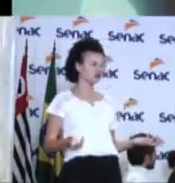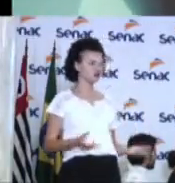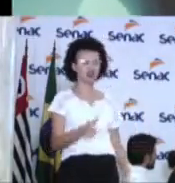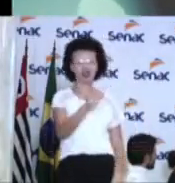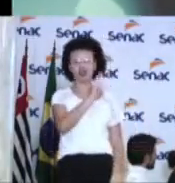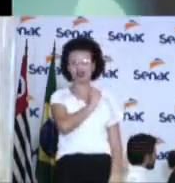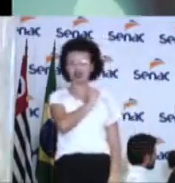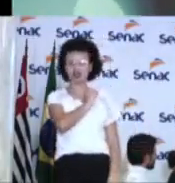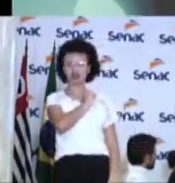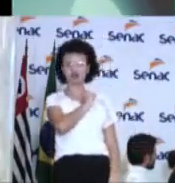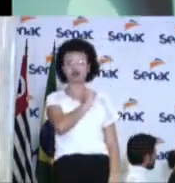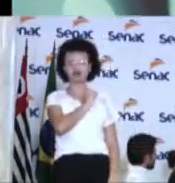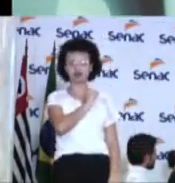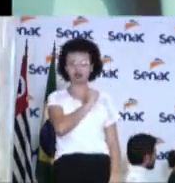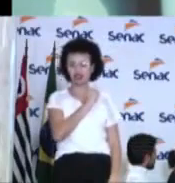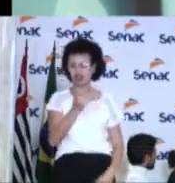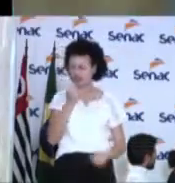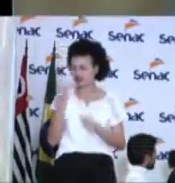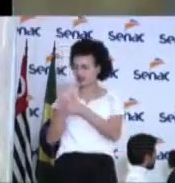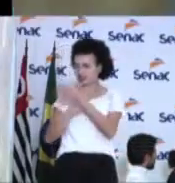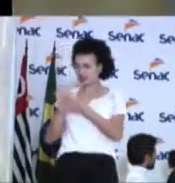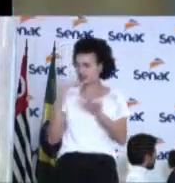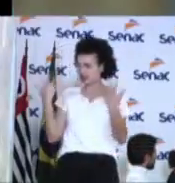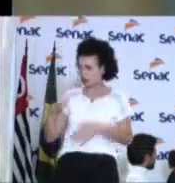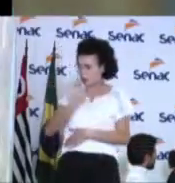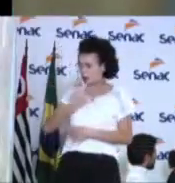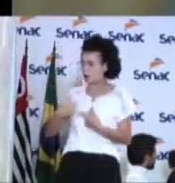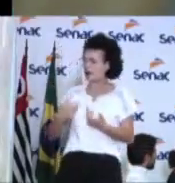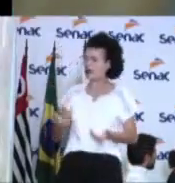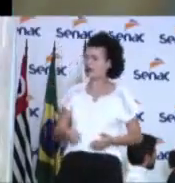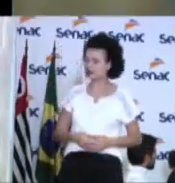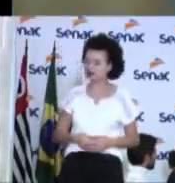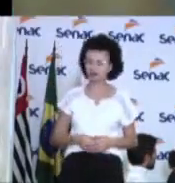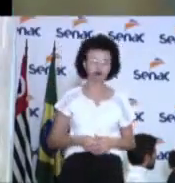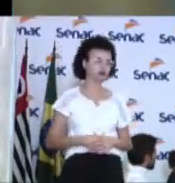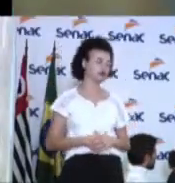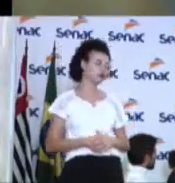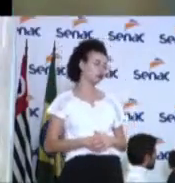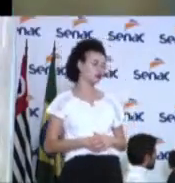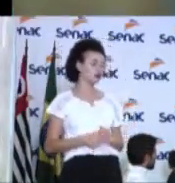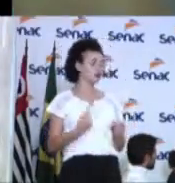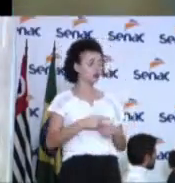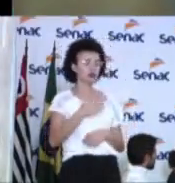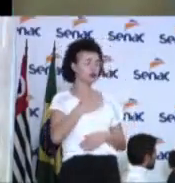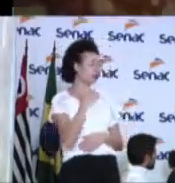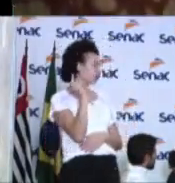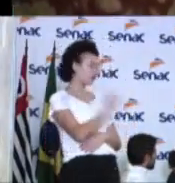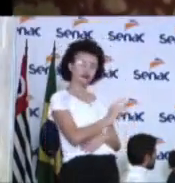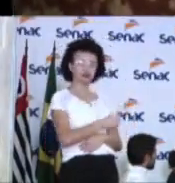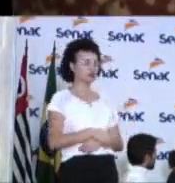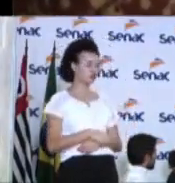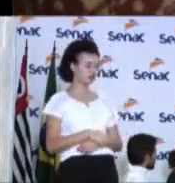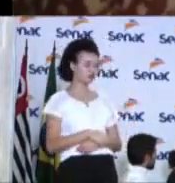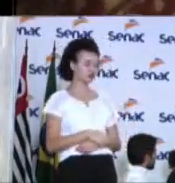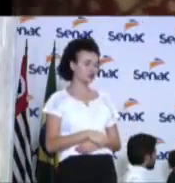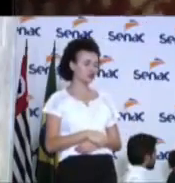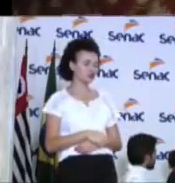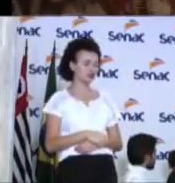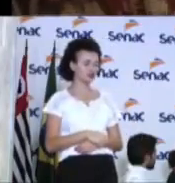Caraca. Não te fiz nada, porque não quer ser meu amigo. Porque eu não gosto de você, cara.